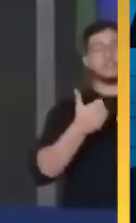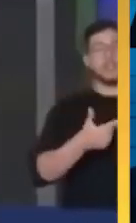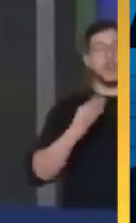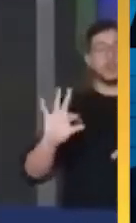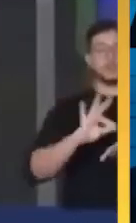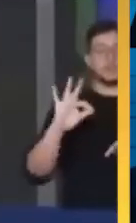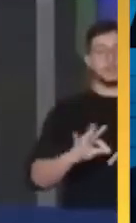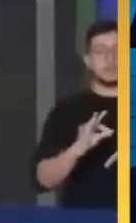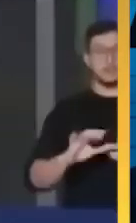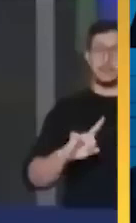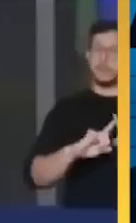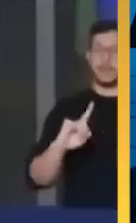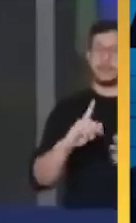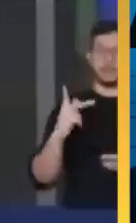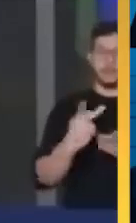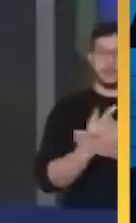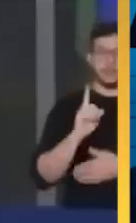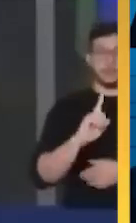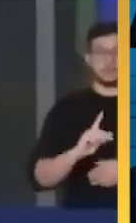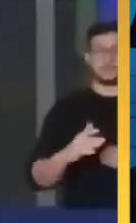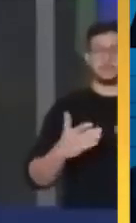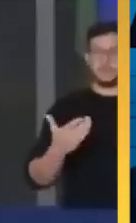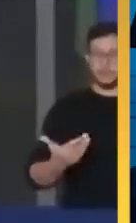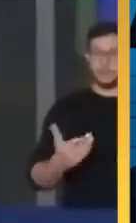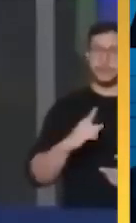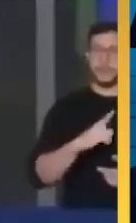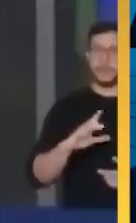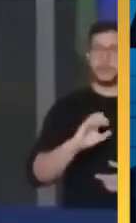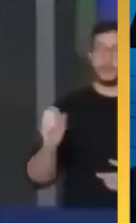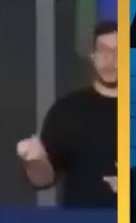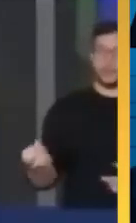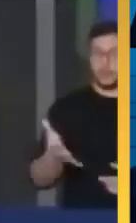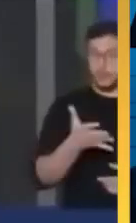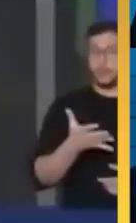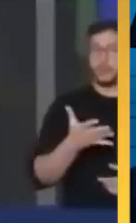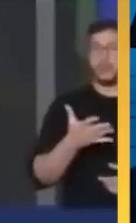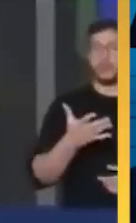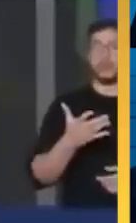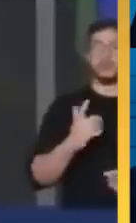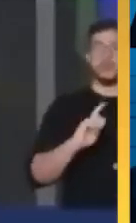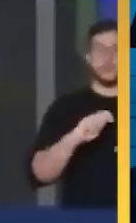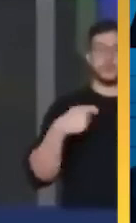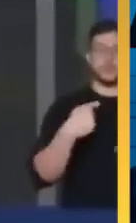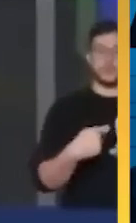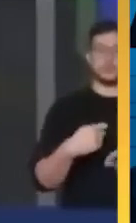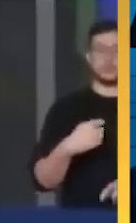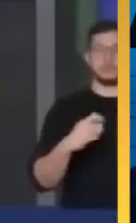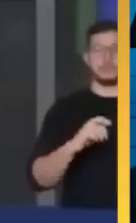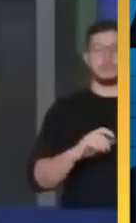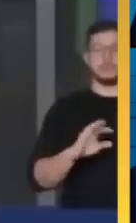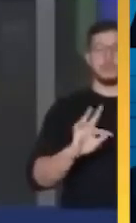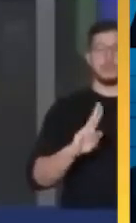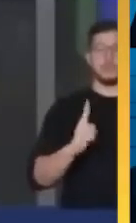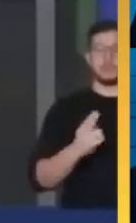as assinaturas do requerimento o que não ocorreu eles então que entram novo personagem nessa história o deputado Tiago